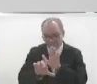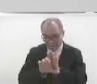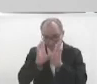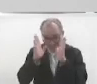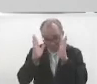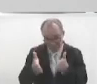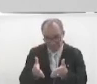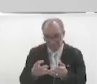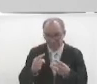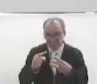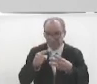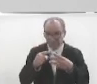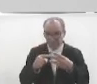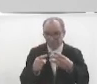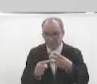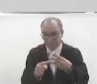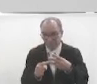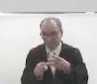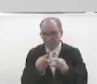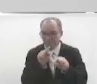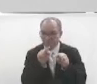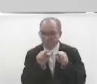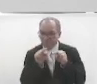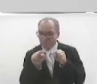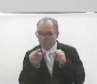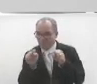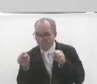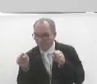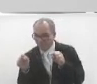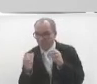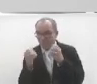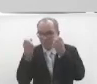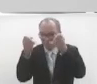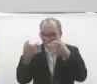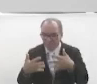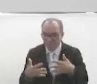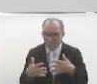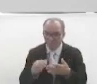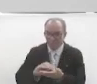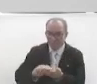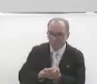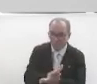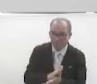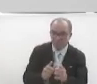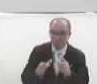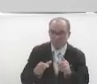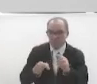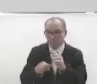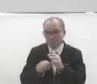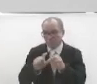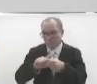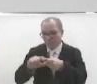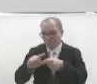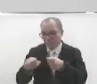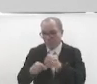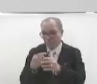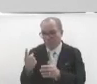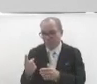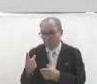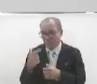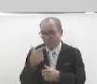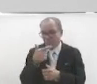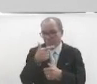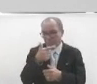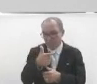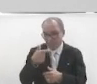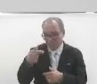e são... Justificativa a supressão do artigo 1º do inciso 1º do artigo